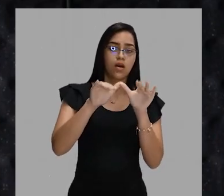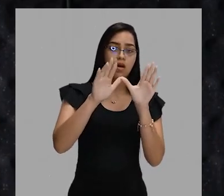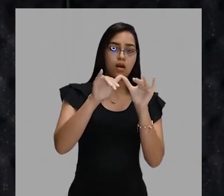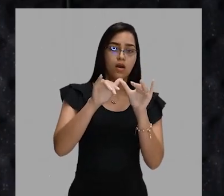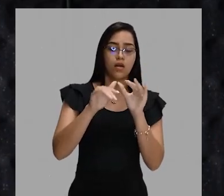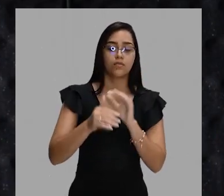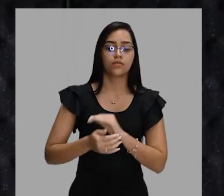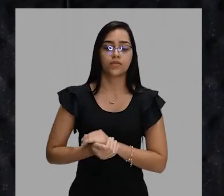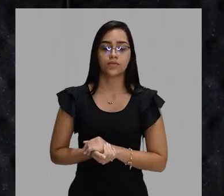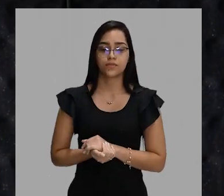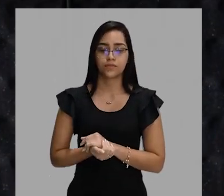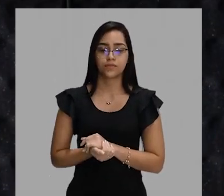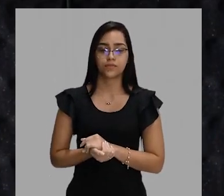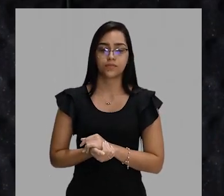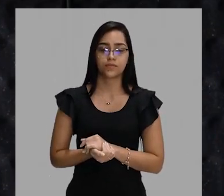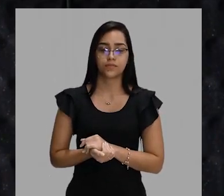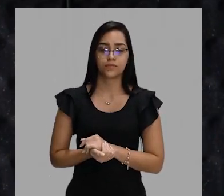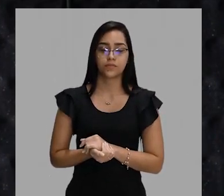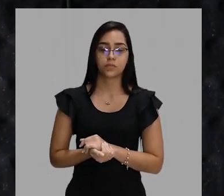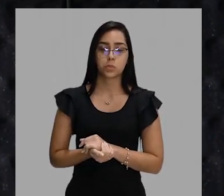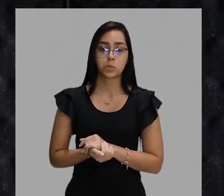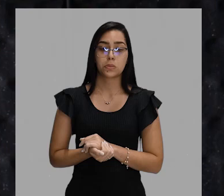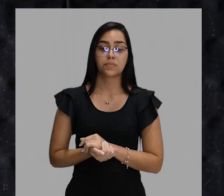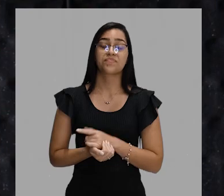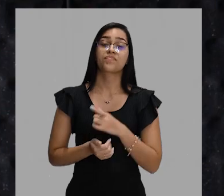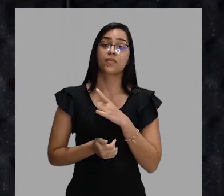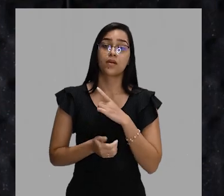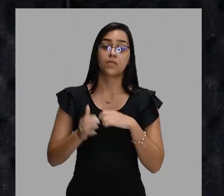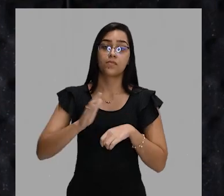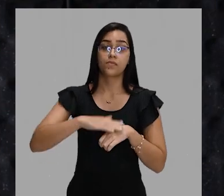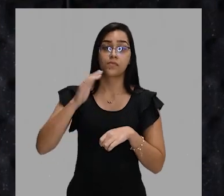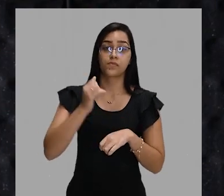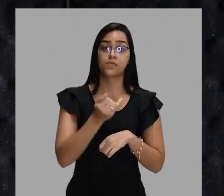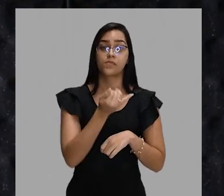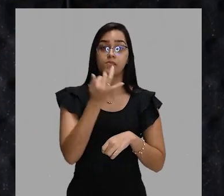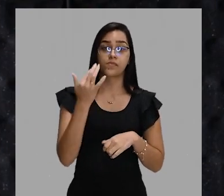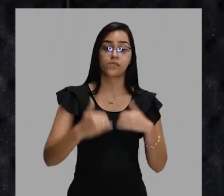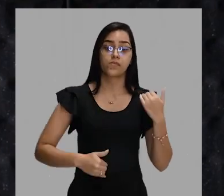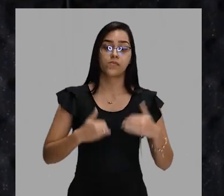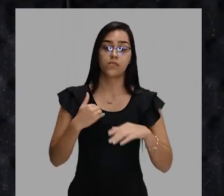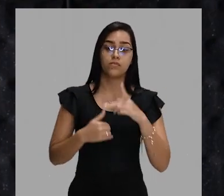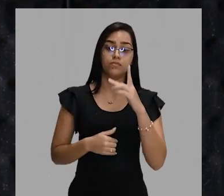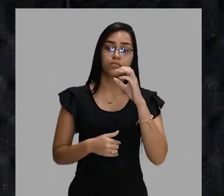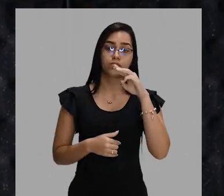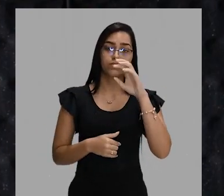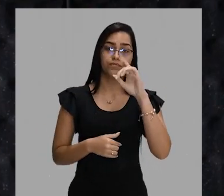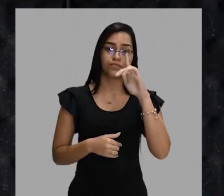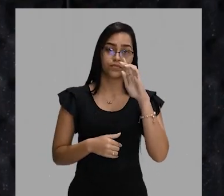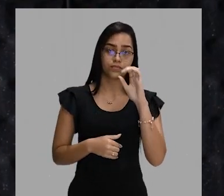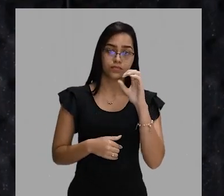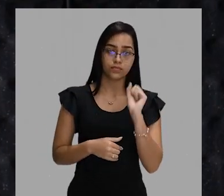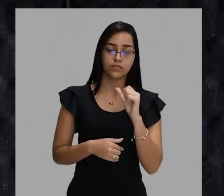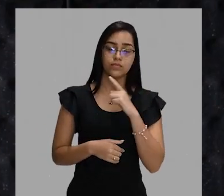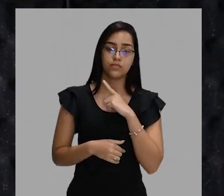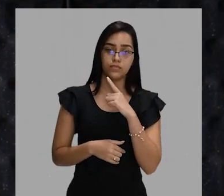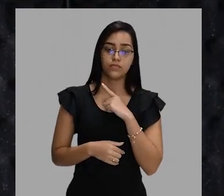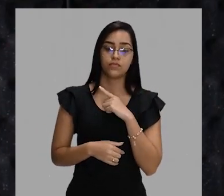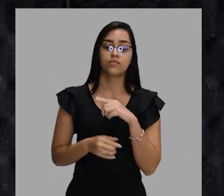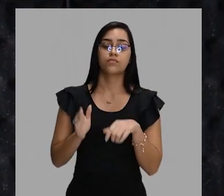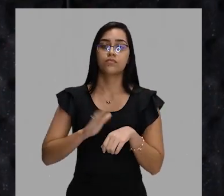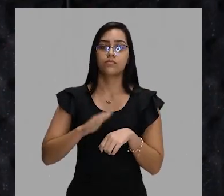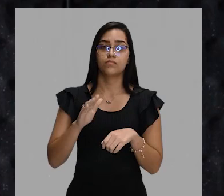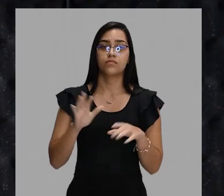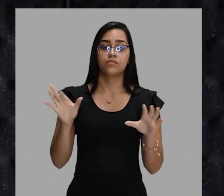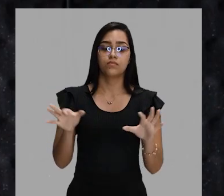Parentesco um pouco bem distante, né? Então, quanto maior a quantidade de órgãos homólogos entre esses indivíduos, maior